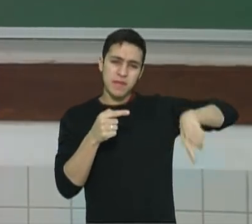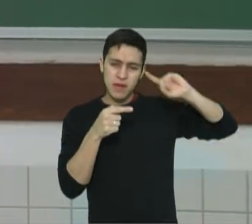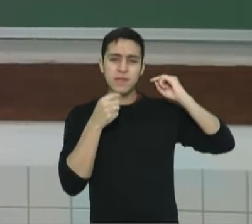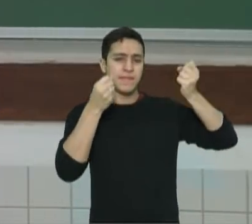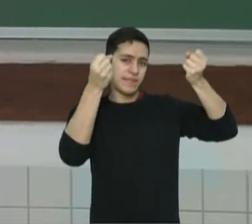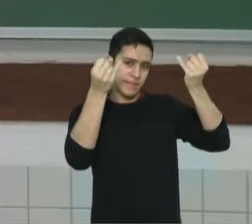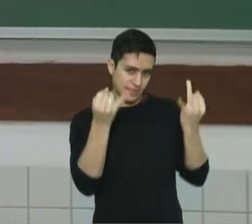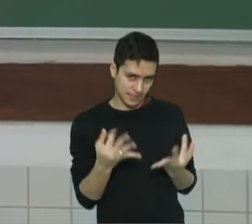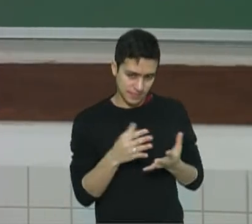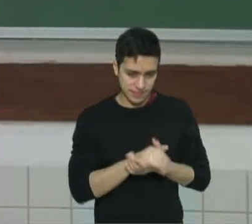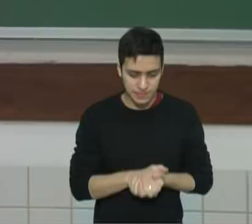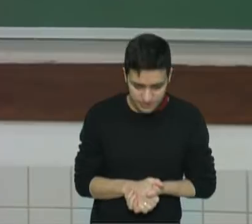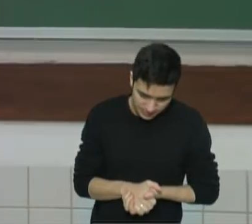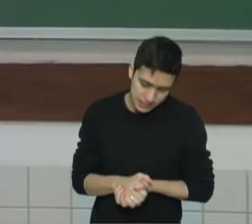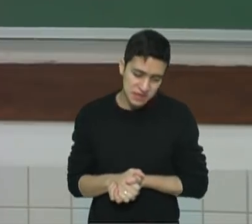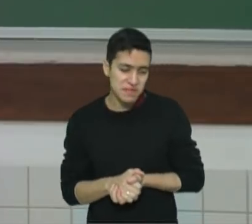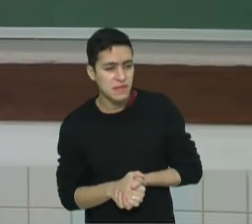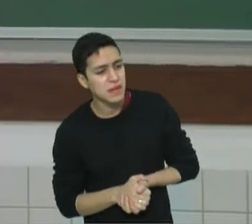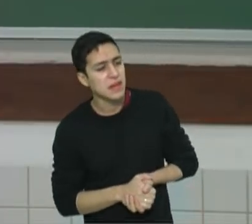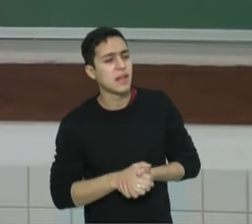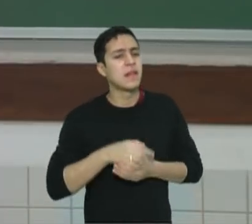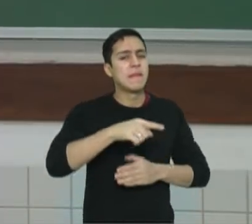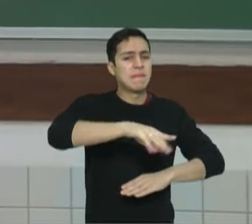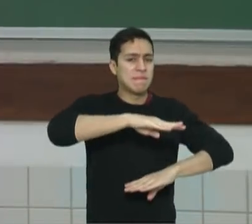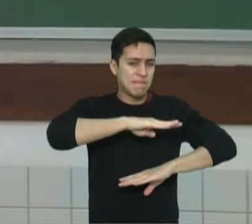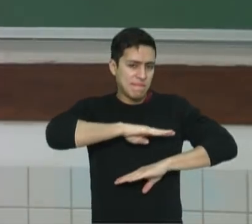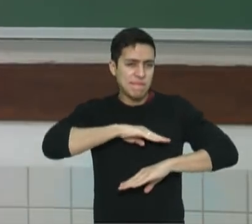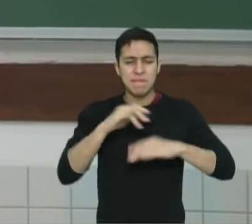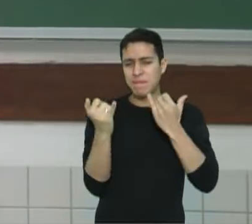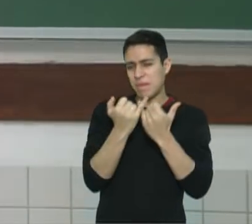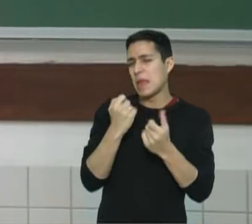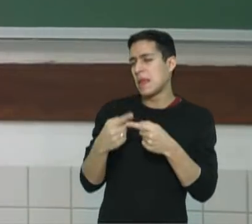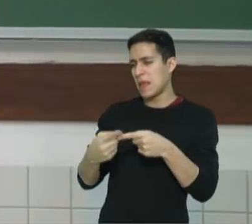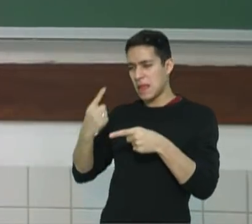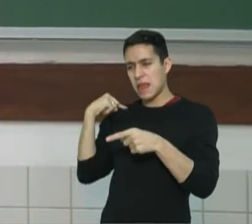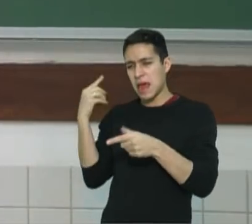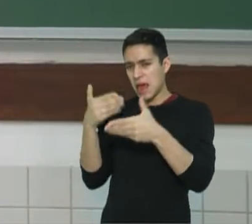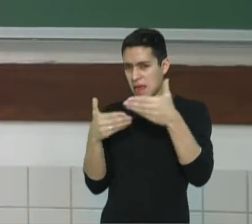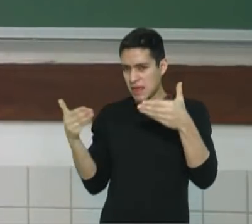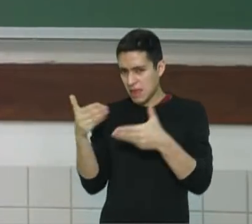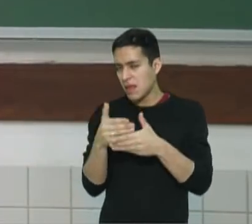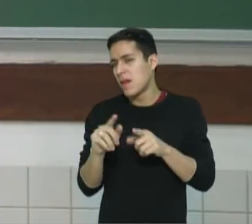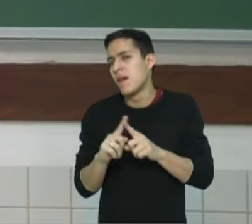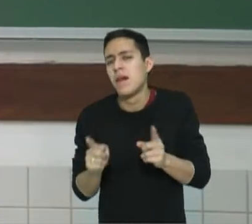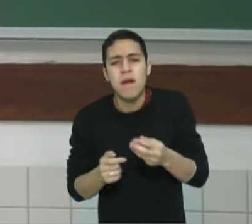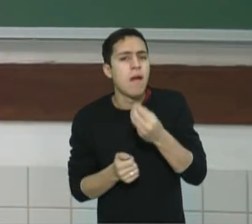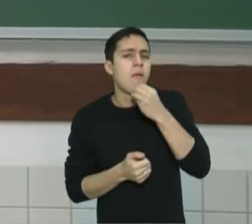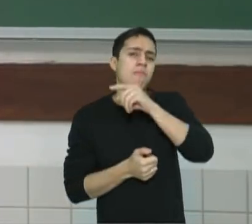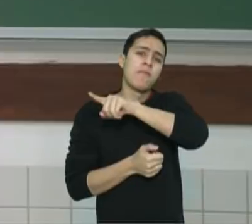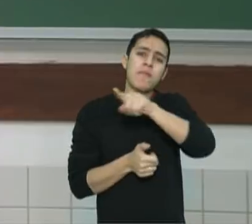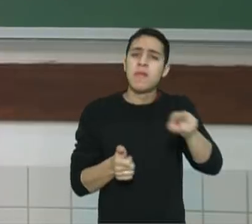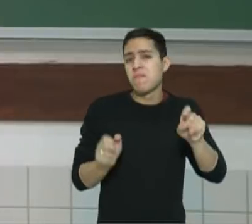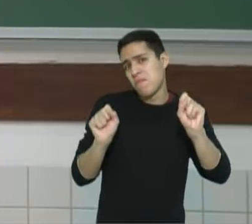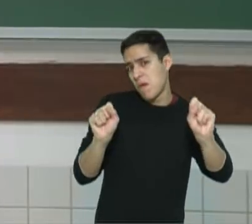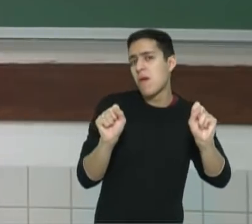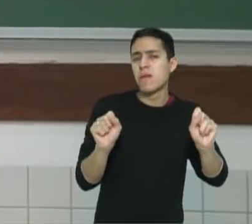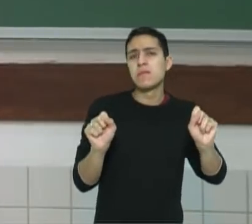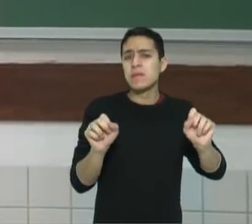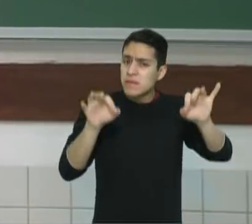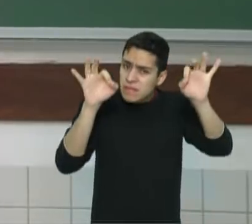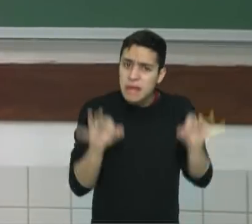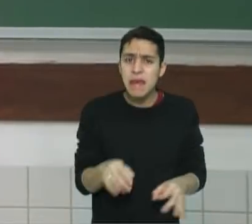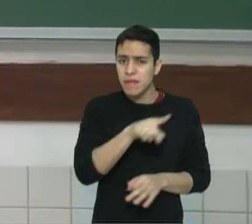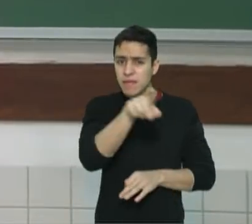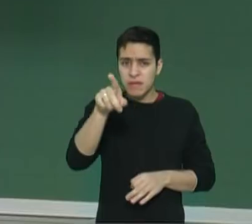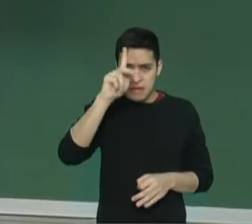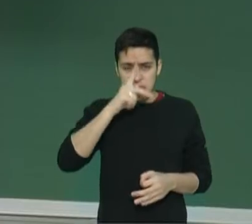Então, dentro da situação, colocamos igual o slide anterior, mas logicamente, aluno, você pode e deve escrever com as suas próprias palavras